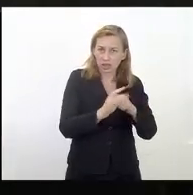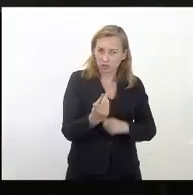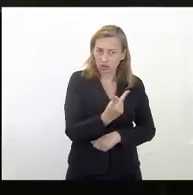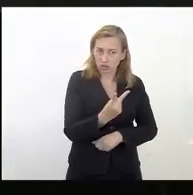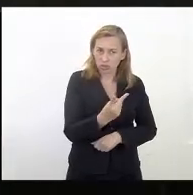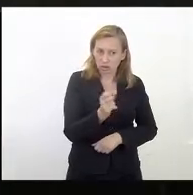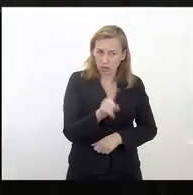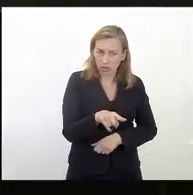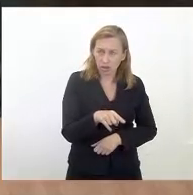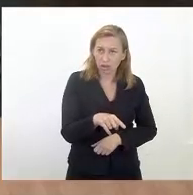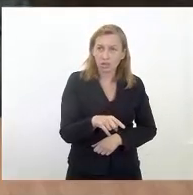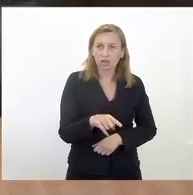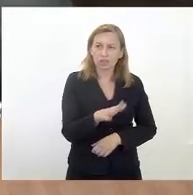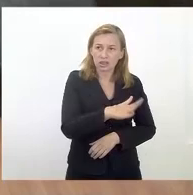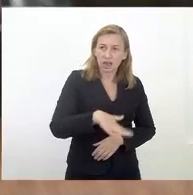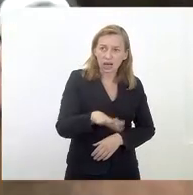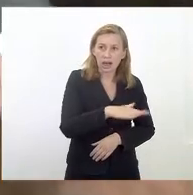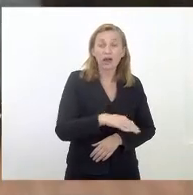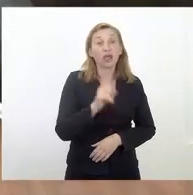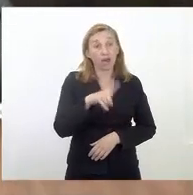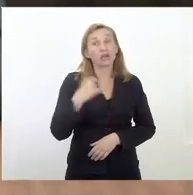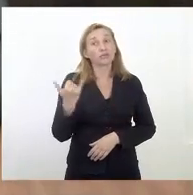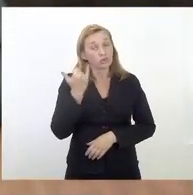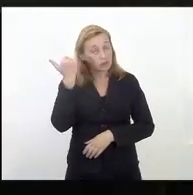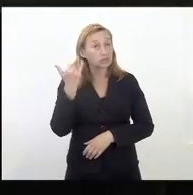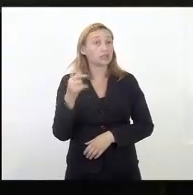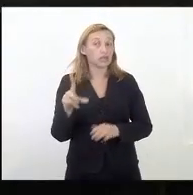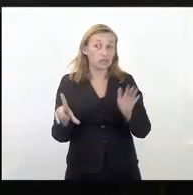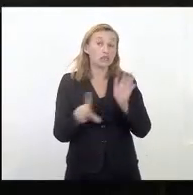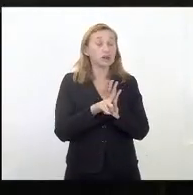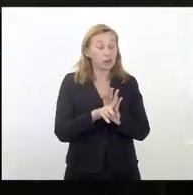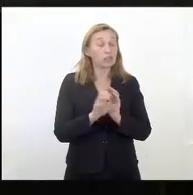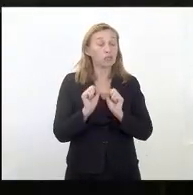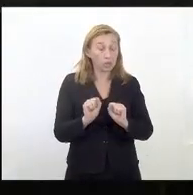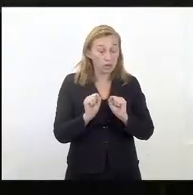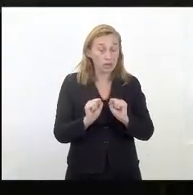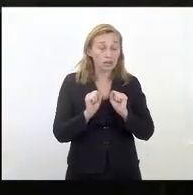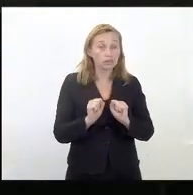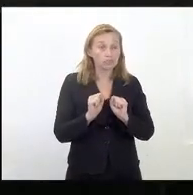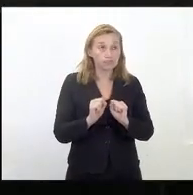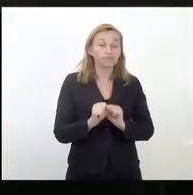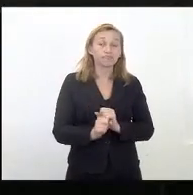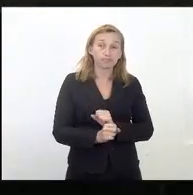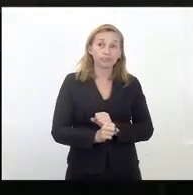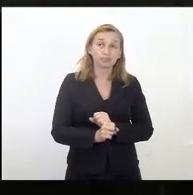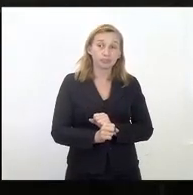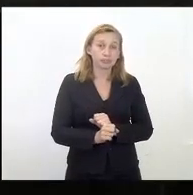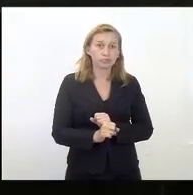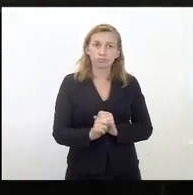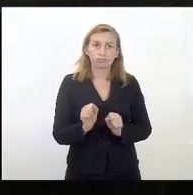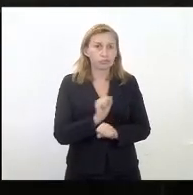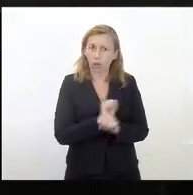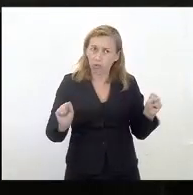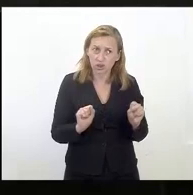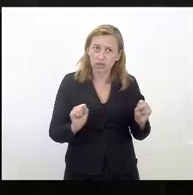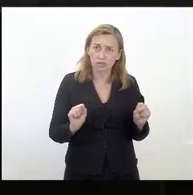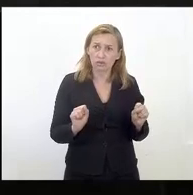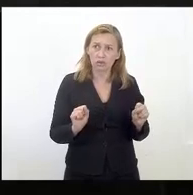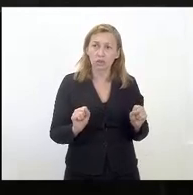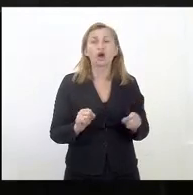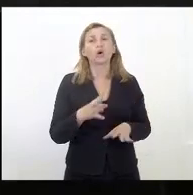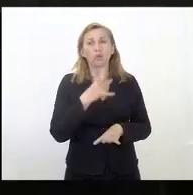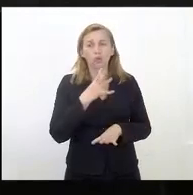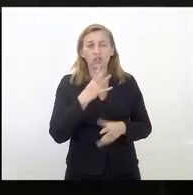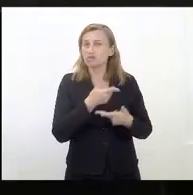né nessas unidades É muito importante que essa lei possa garantir que não é possível né eu